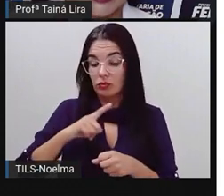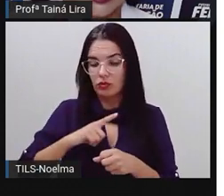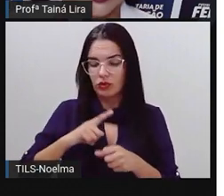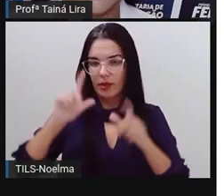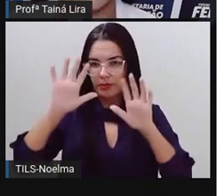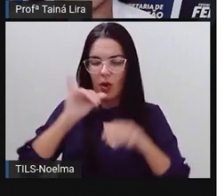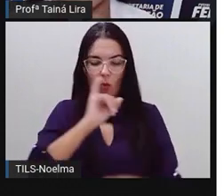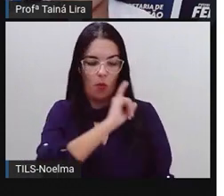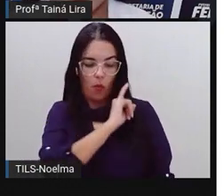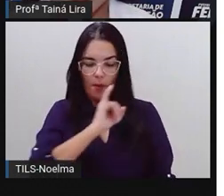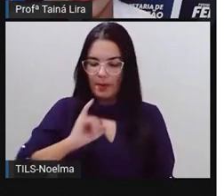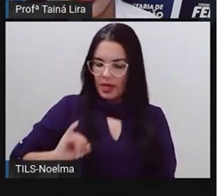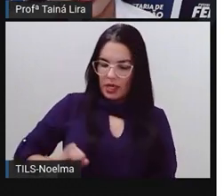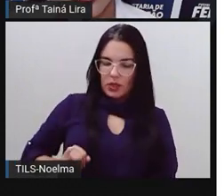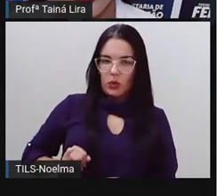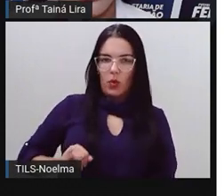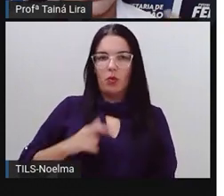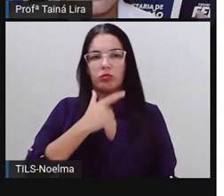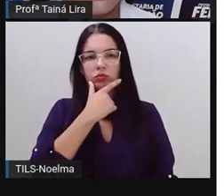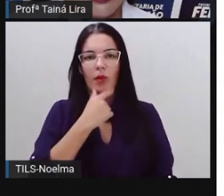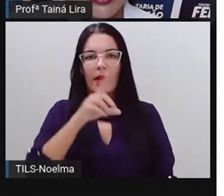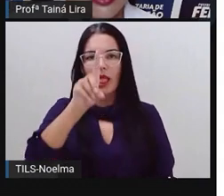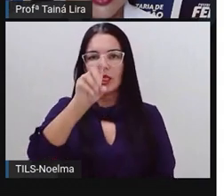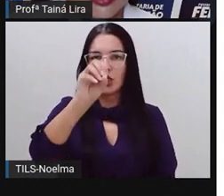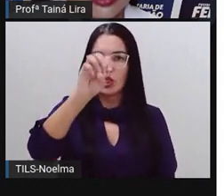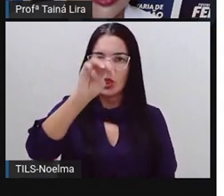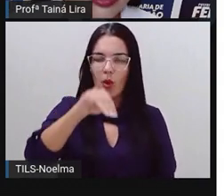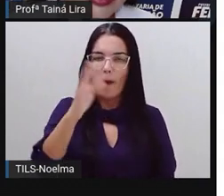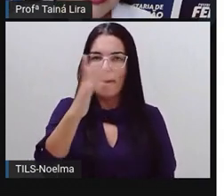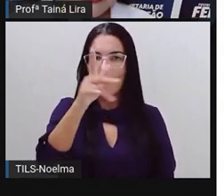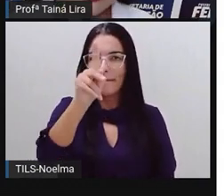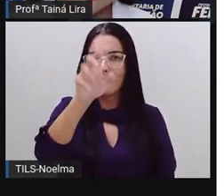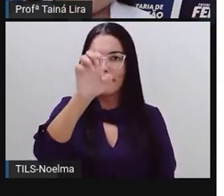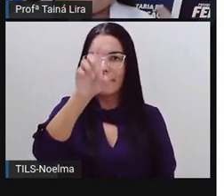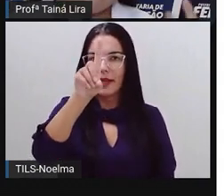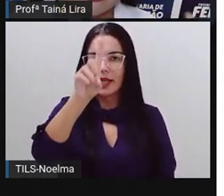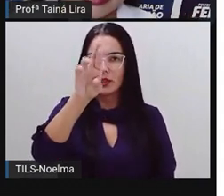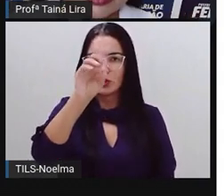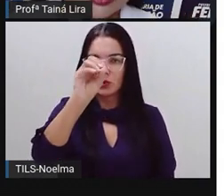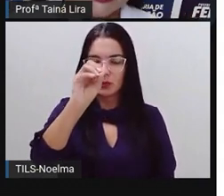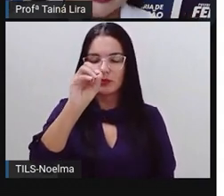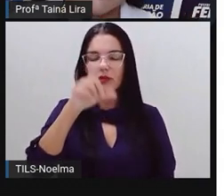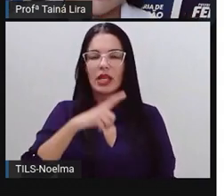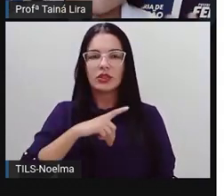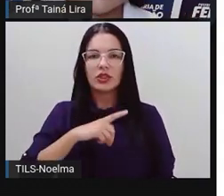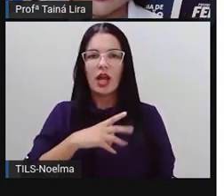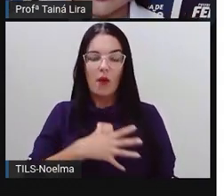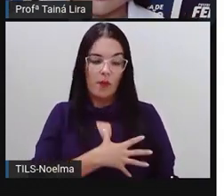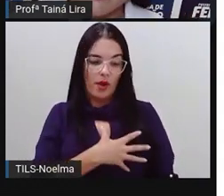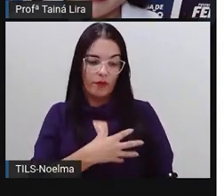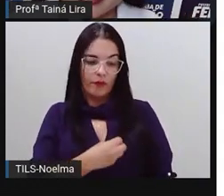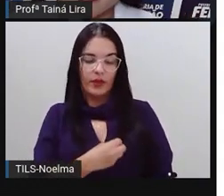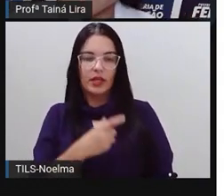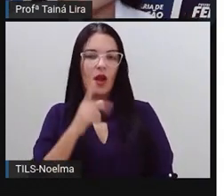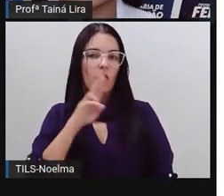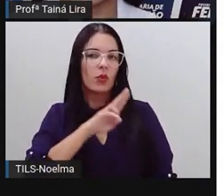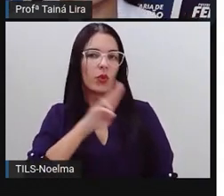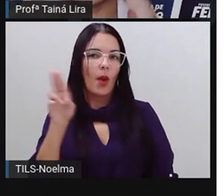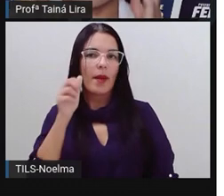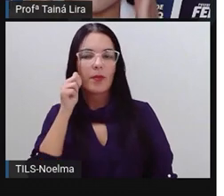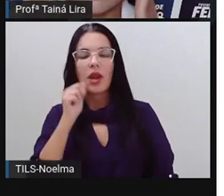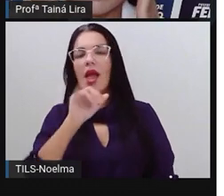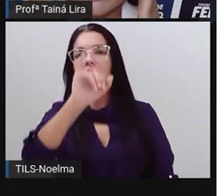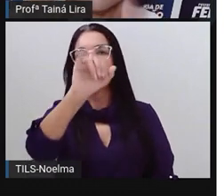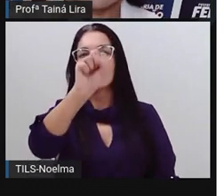ali o imperador que era Dom Pedro Segundo e Dom Pedro Segundo ele tinha uma filha chamada Princesa Isabel